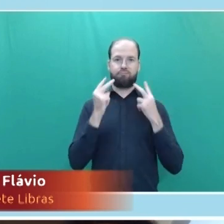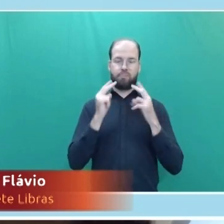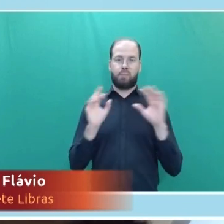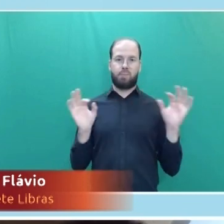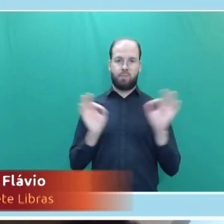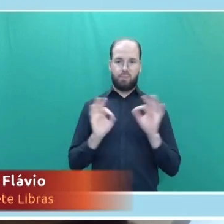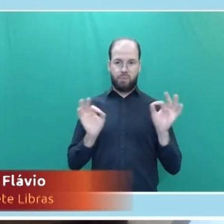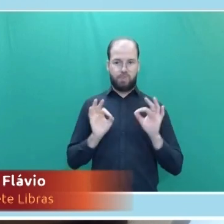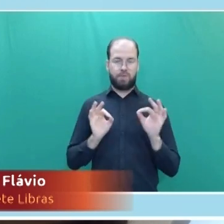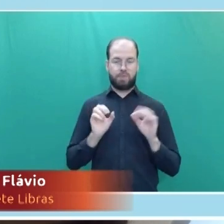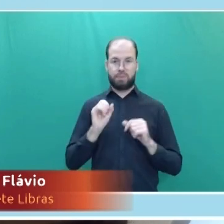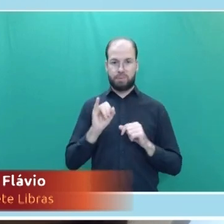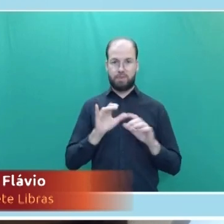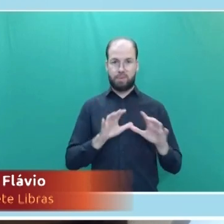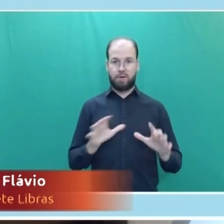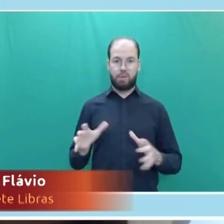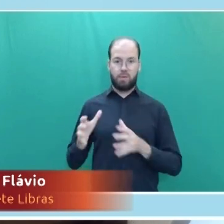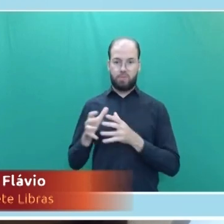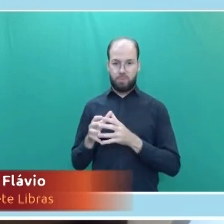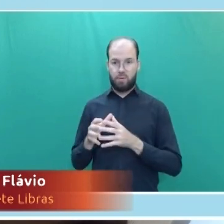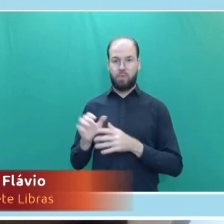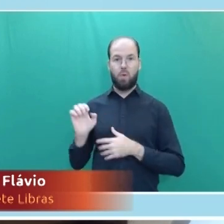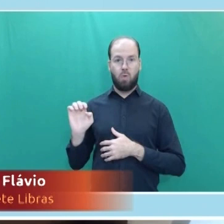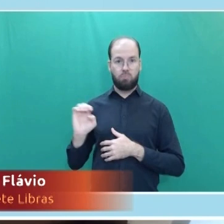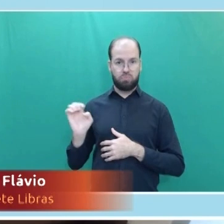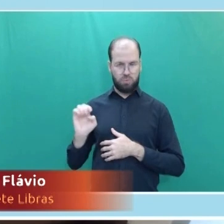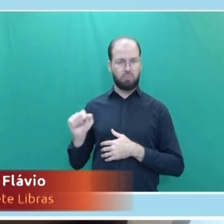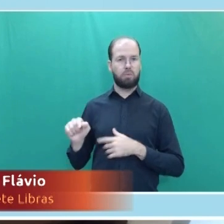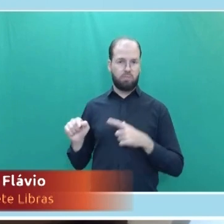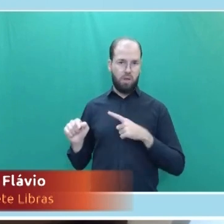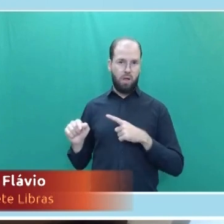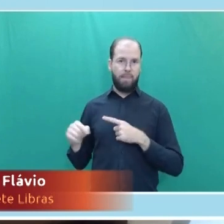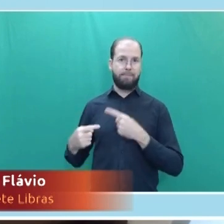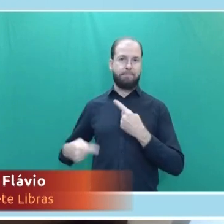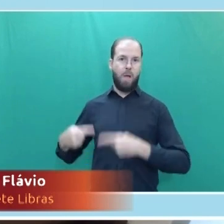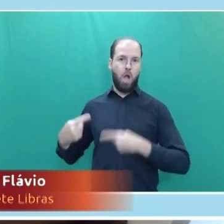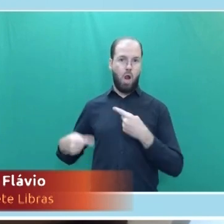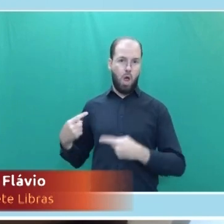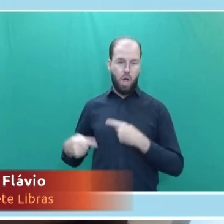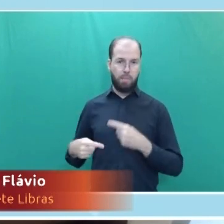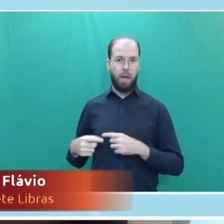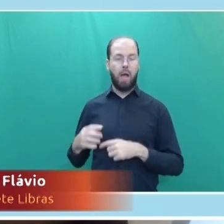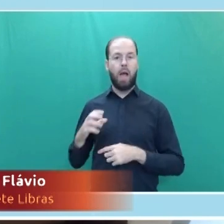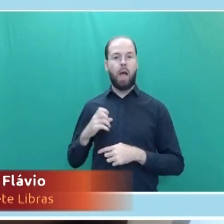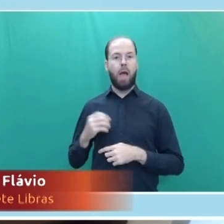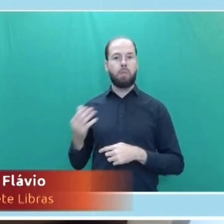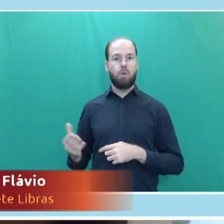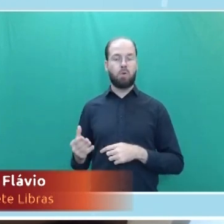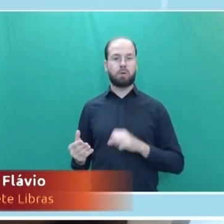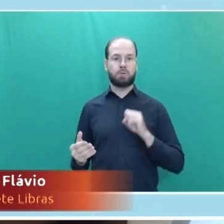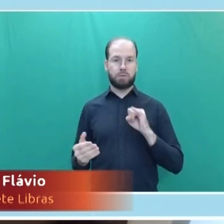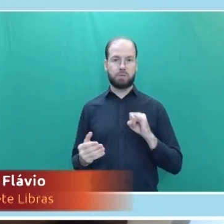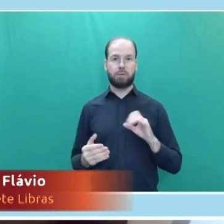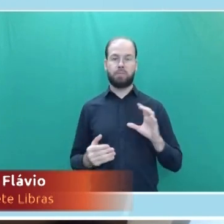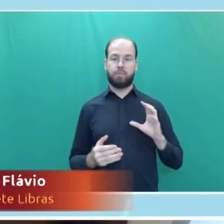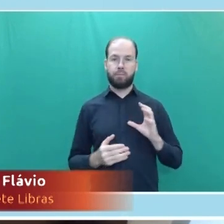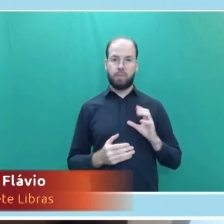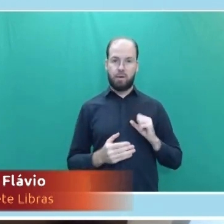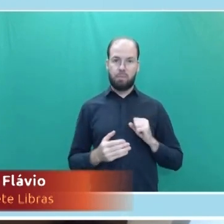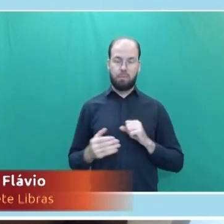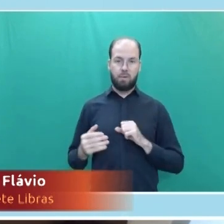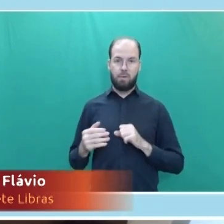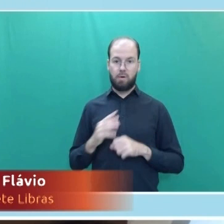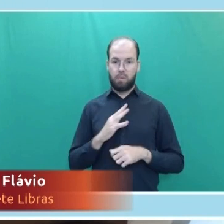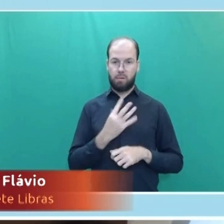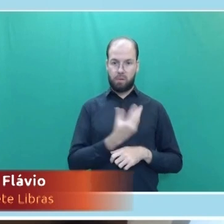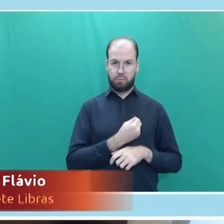Se na comunidade homossexual já gera uma polêmica, um amor, né, que envolva uma pessoa trans,